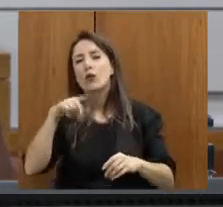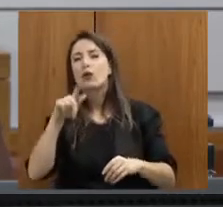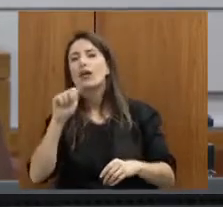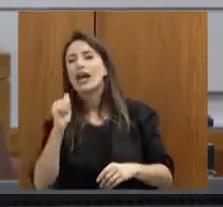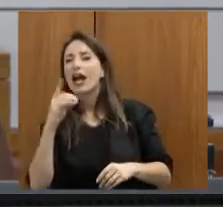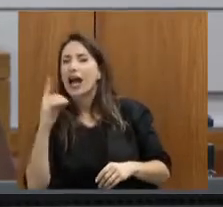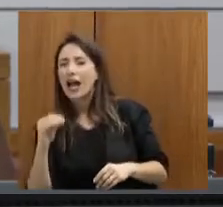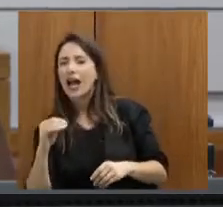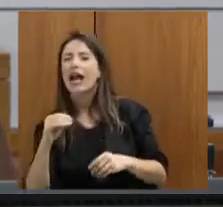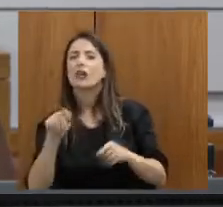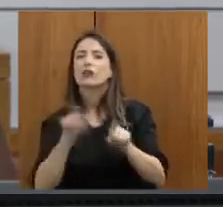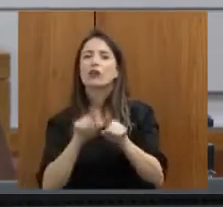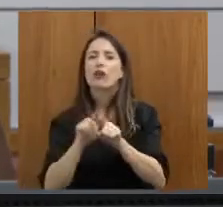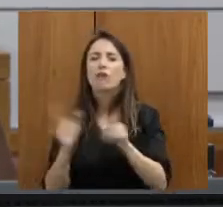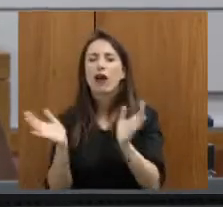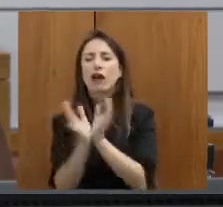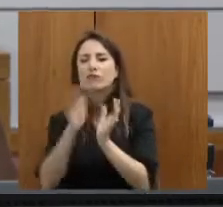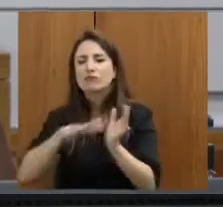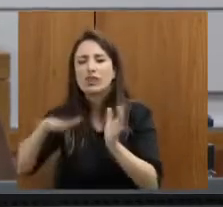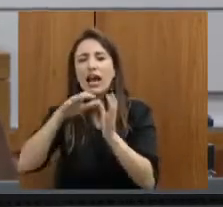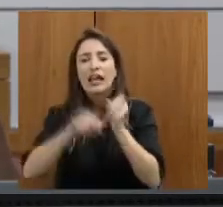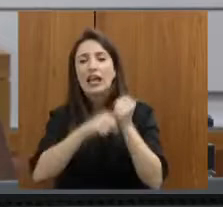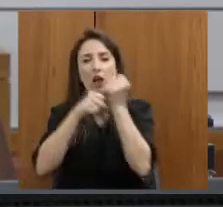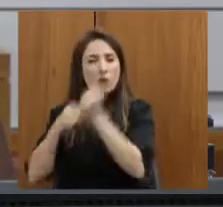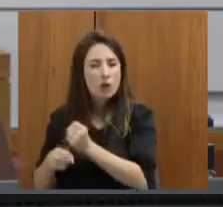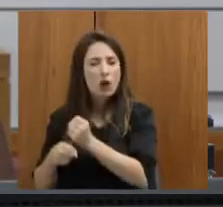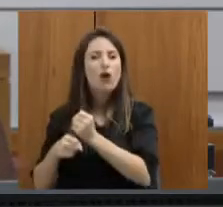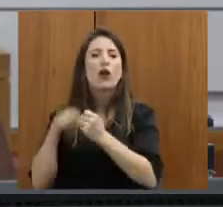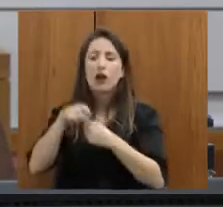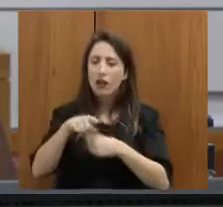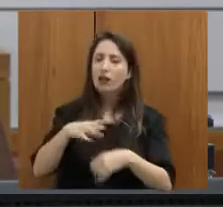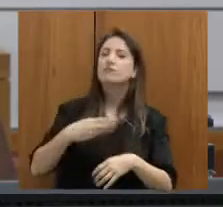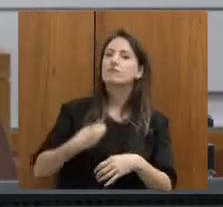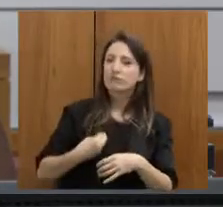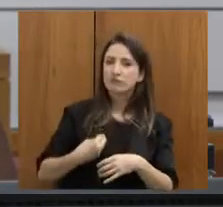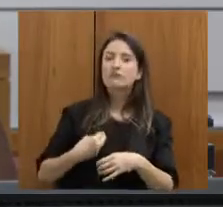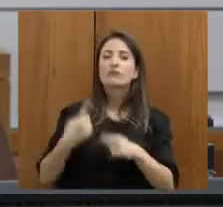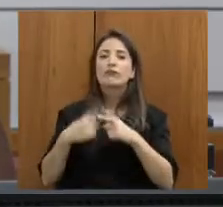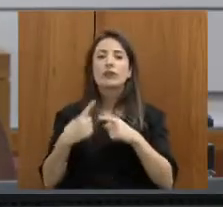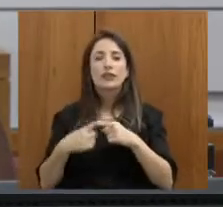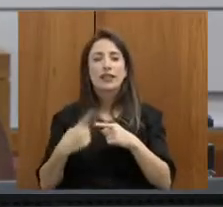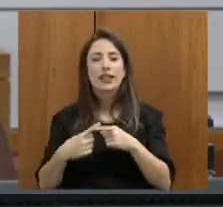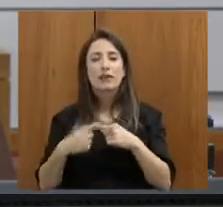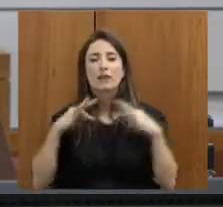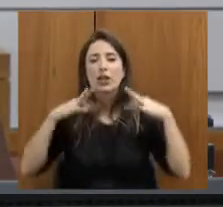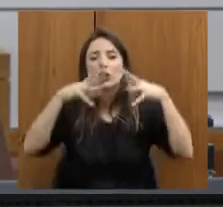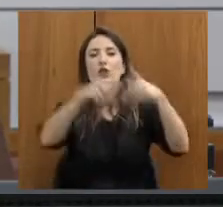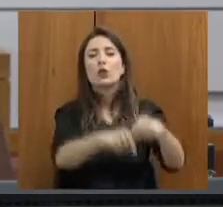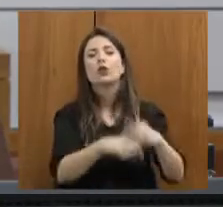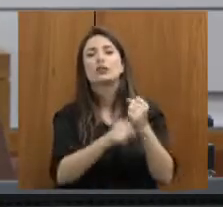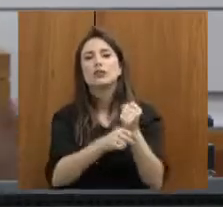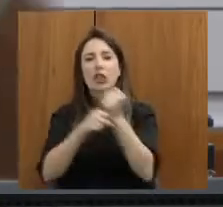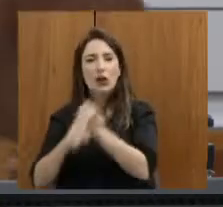e quilombola é povo banco que os que vamos todos para além da palavra eles todos nascem no Brasil